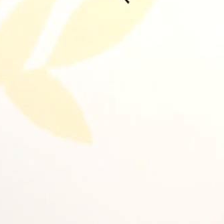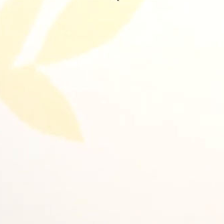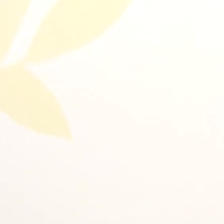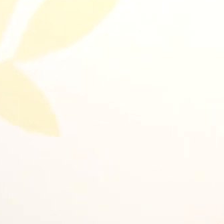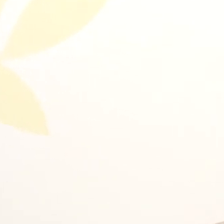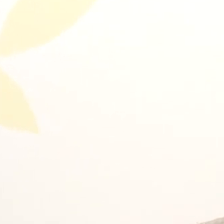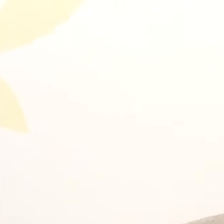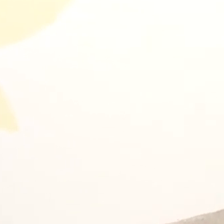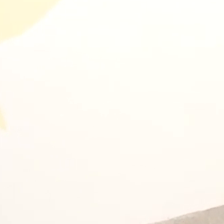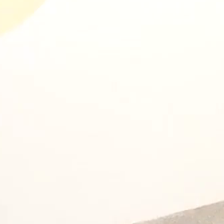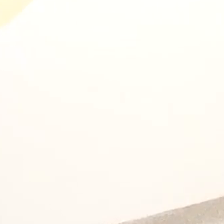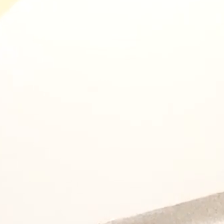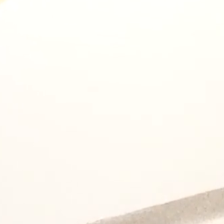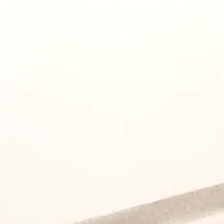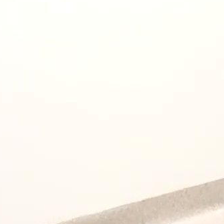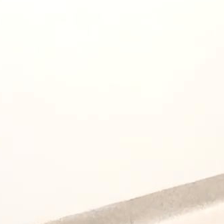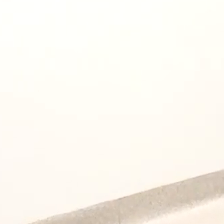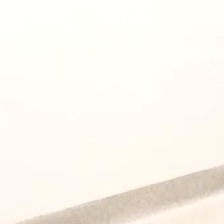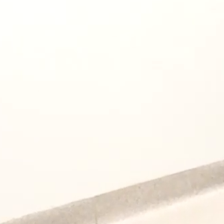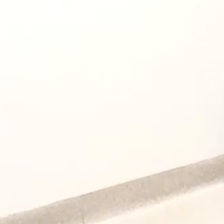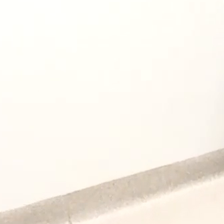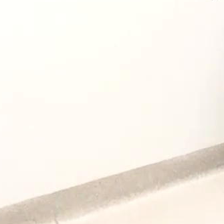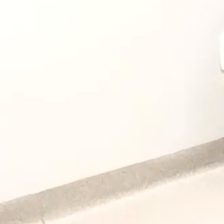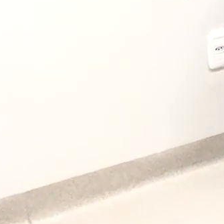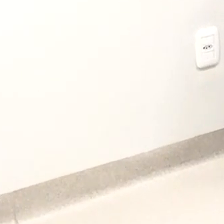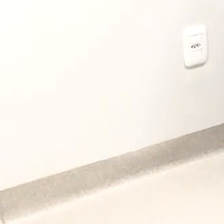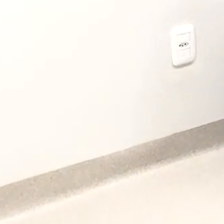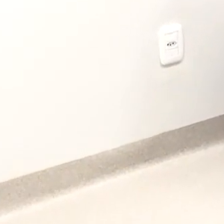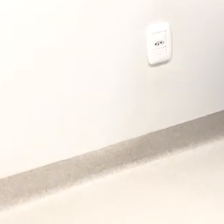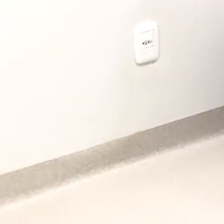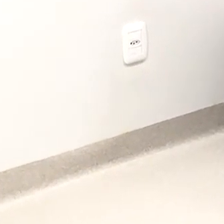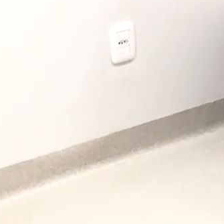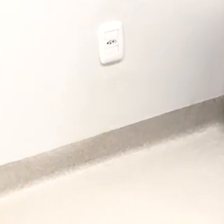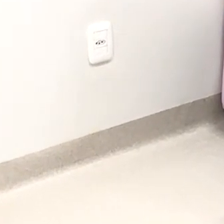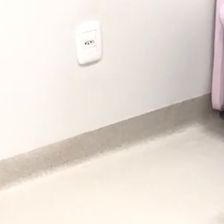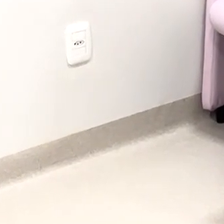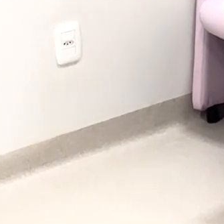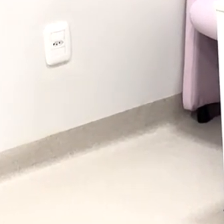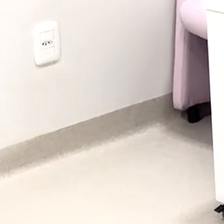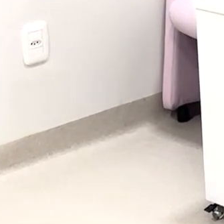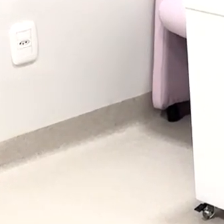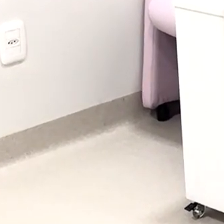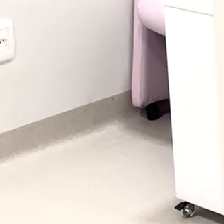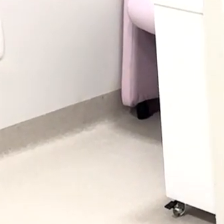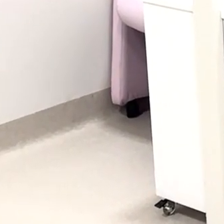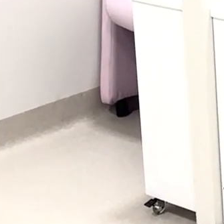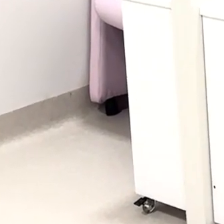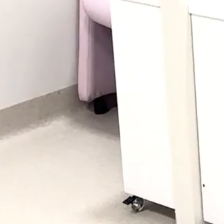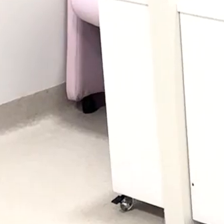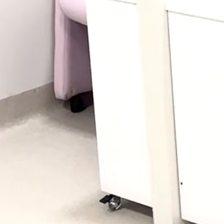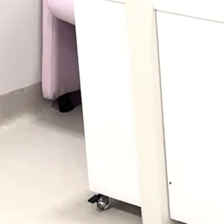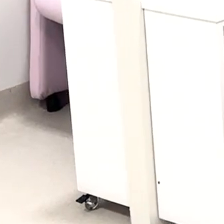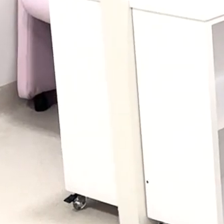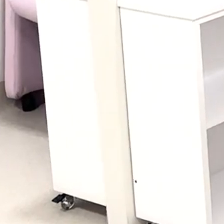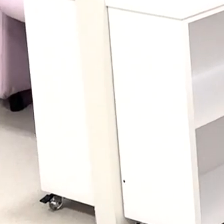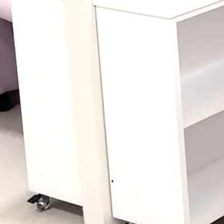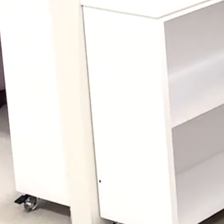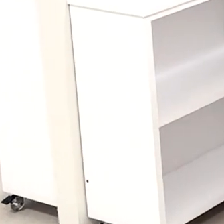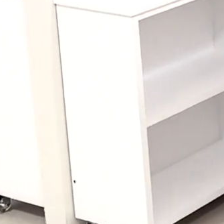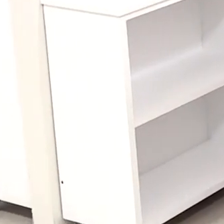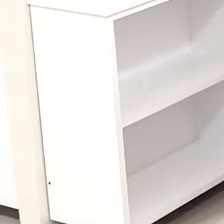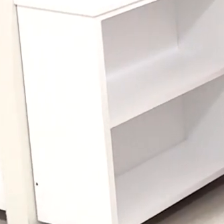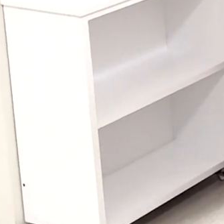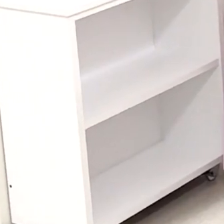pode acontecer de 20 minutos, 40 minutos, até porque tem o processo de ela precisa se desparamentar, que a gente diz é tirar toda a roupa superior, colocar